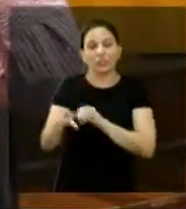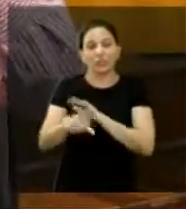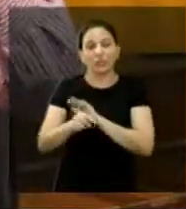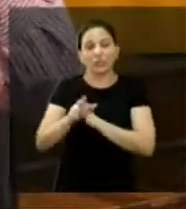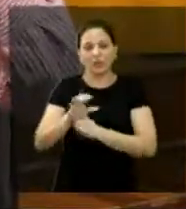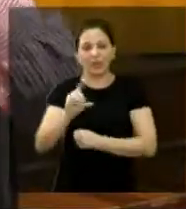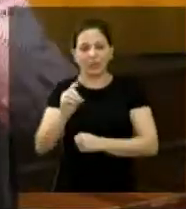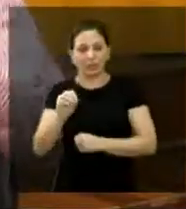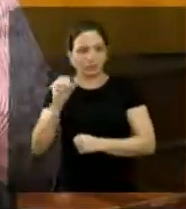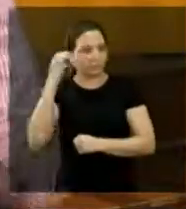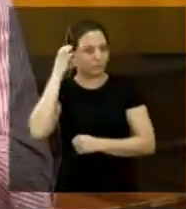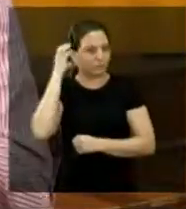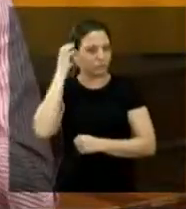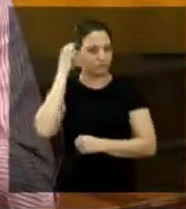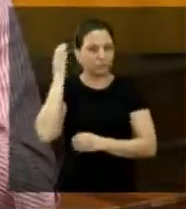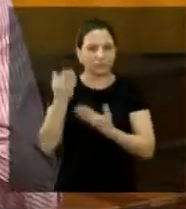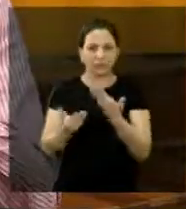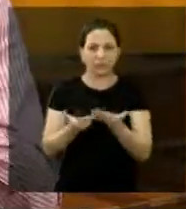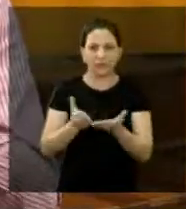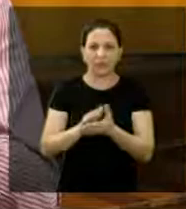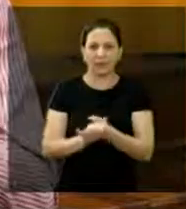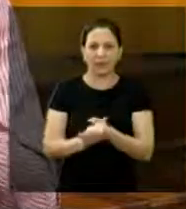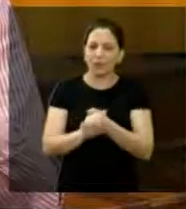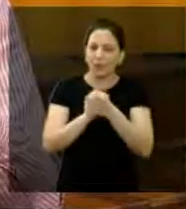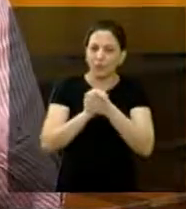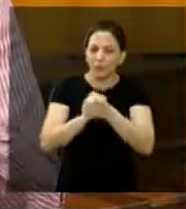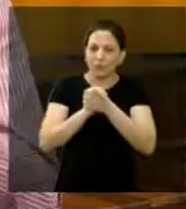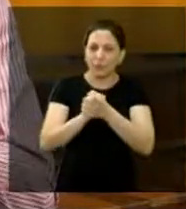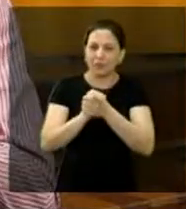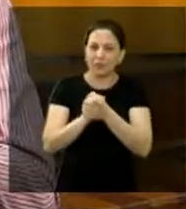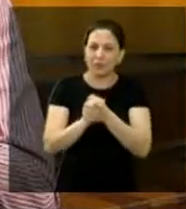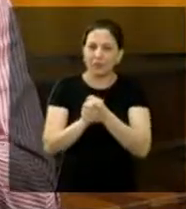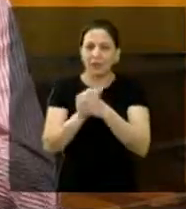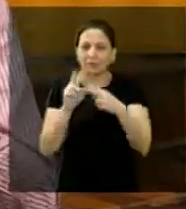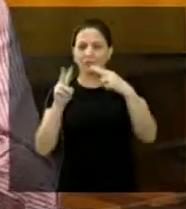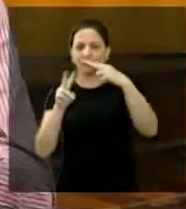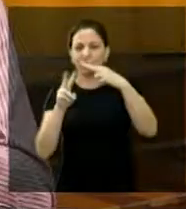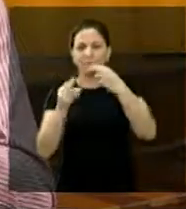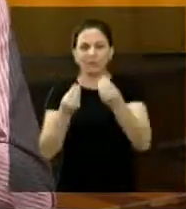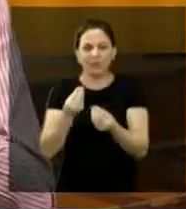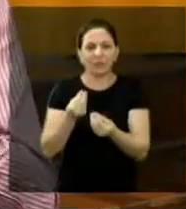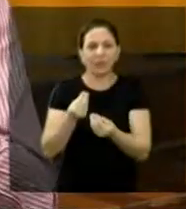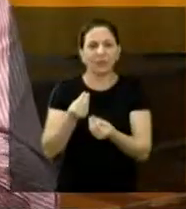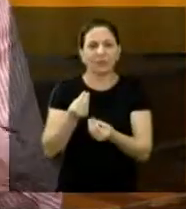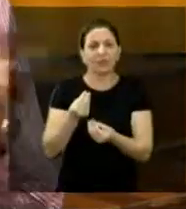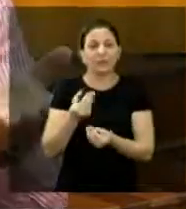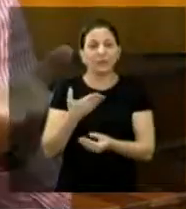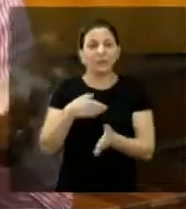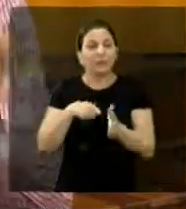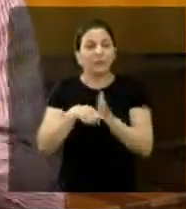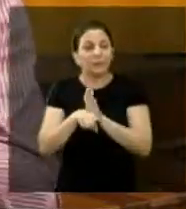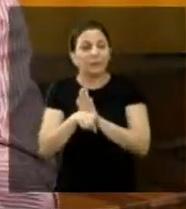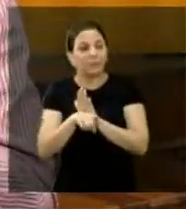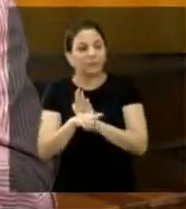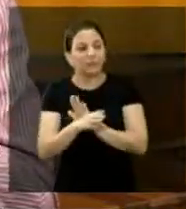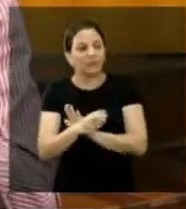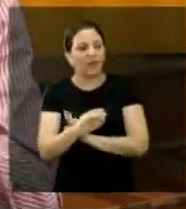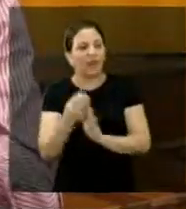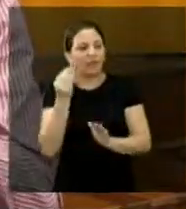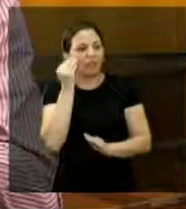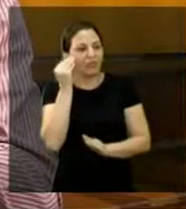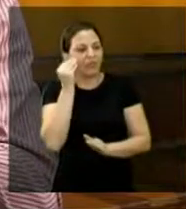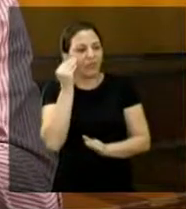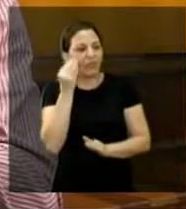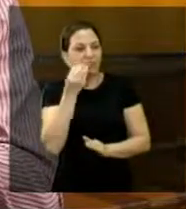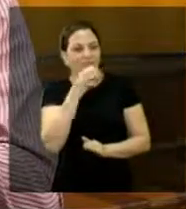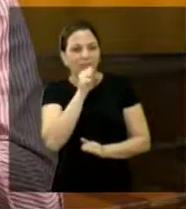assim, eu fiquei assim, olhei para ele, cumprimentei e falei, olha, eu vim saber sobre o resultado do teste que a rádio fez no